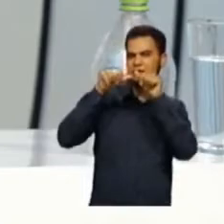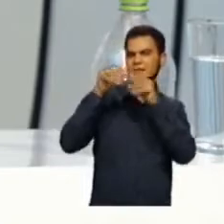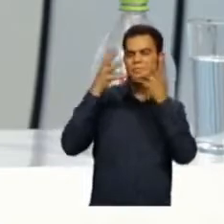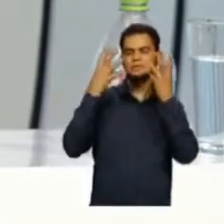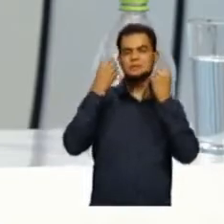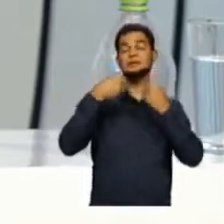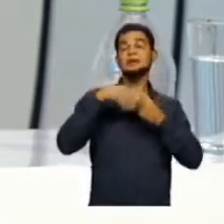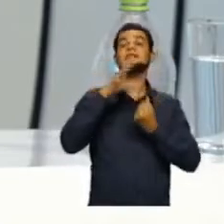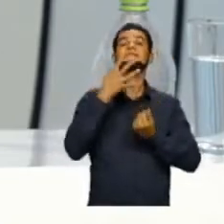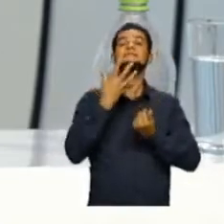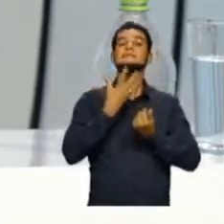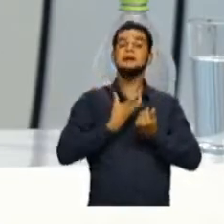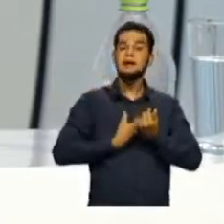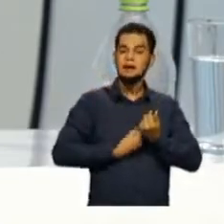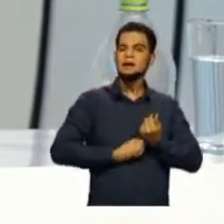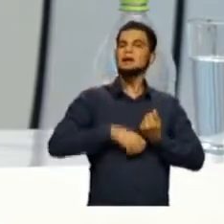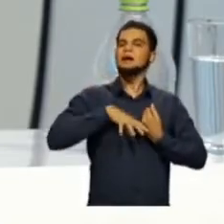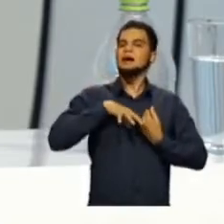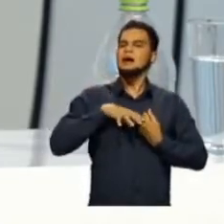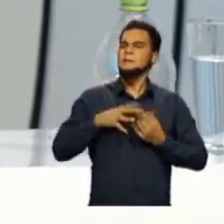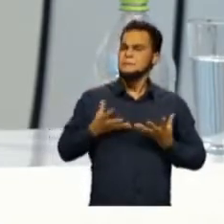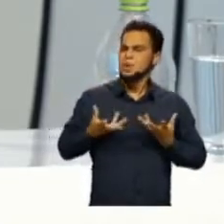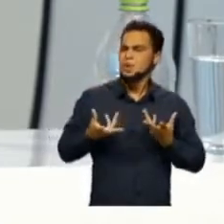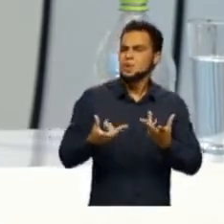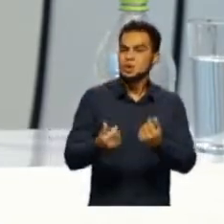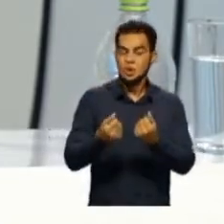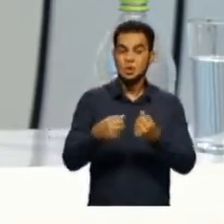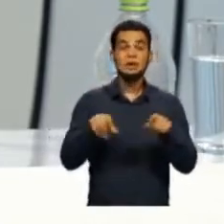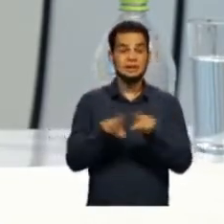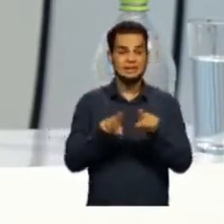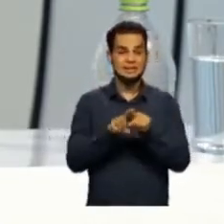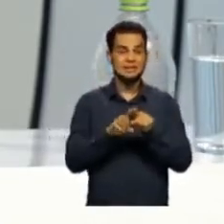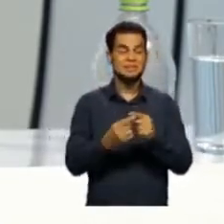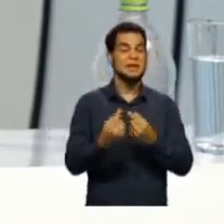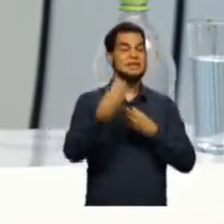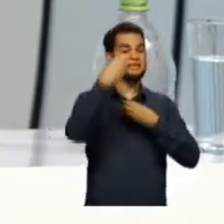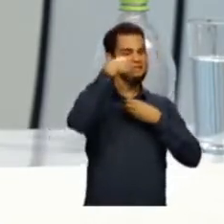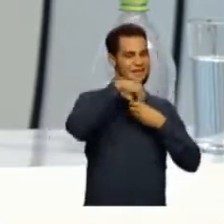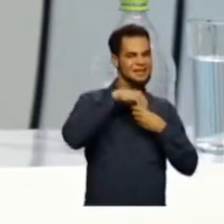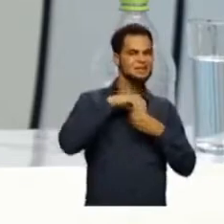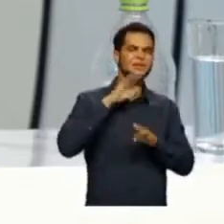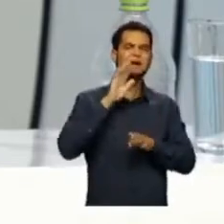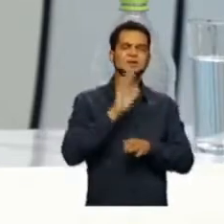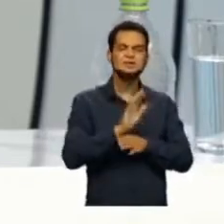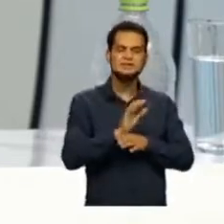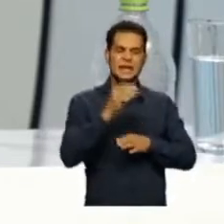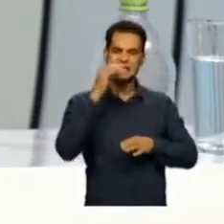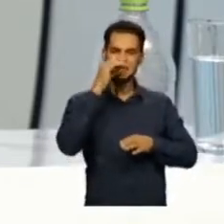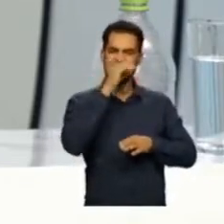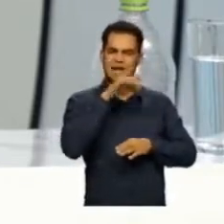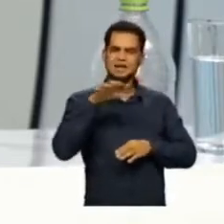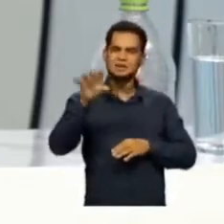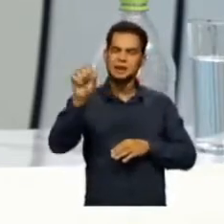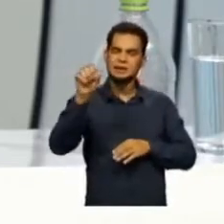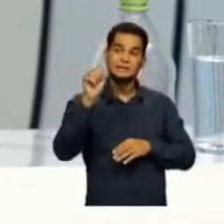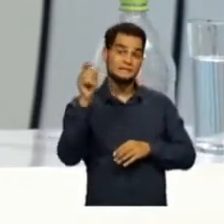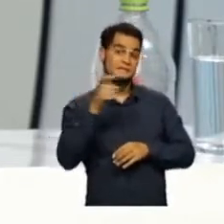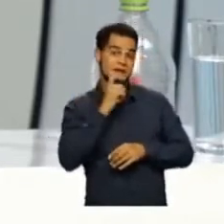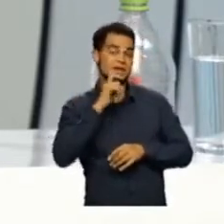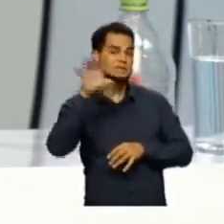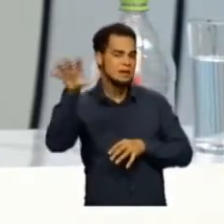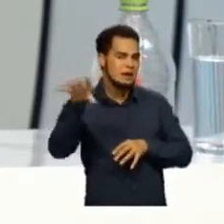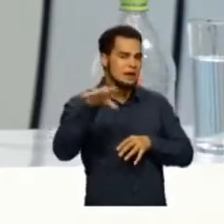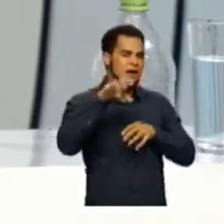também ajudam a aquecer esse ar para chegar no pulmão um ar aquecido. Então, se você